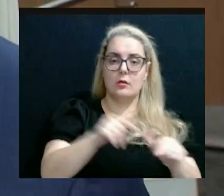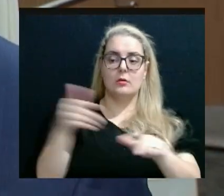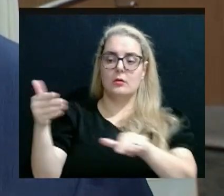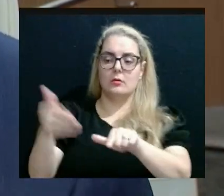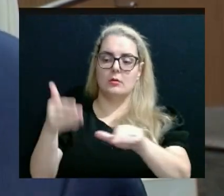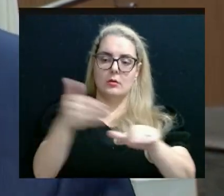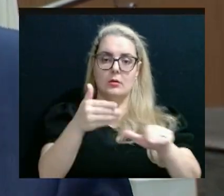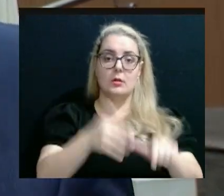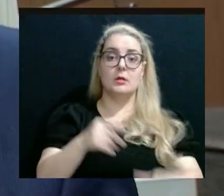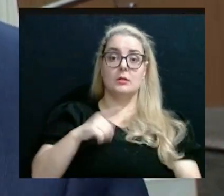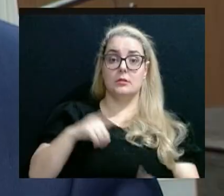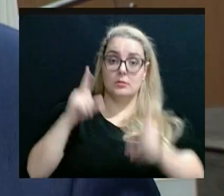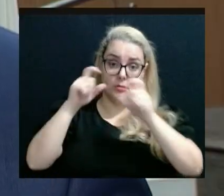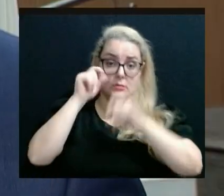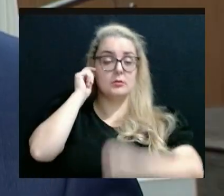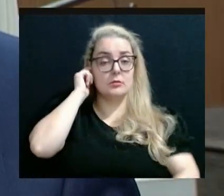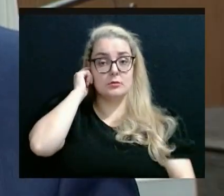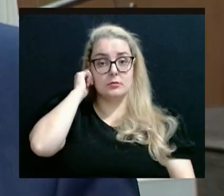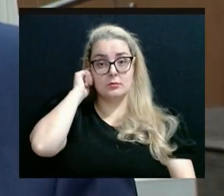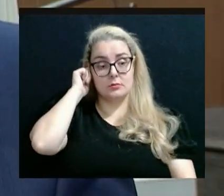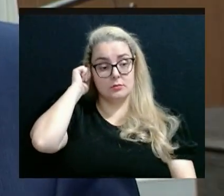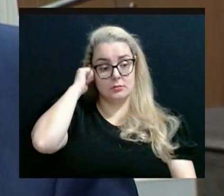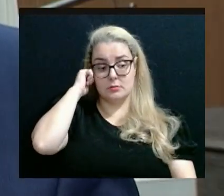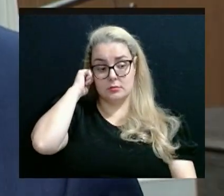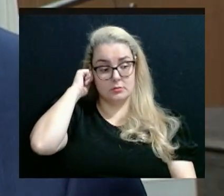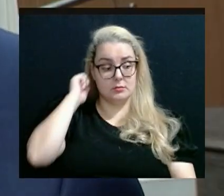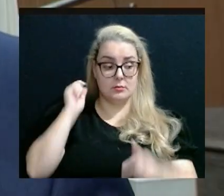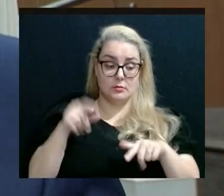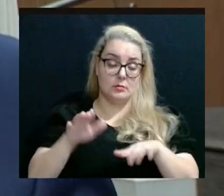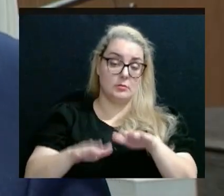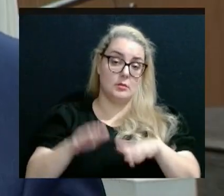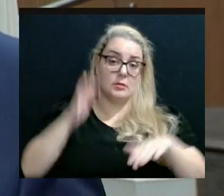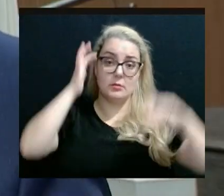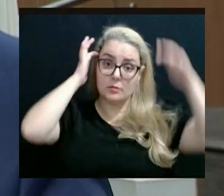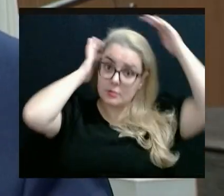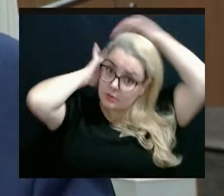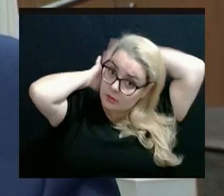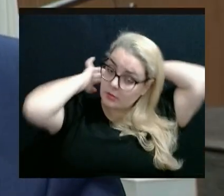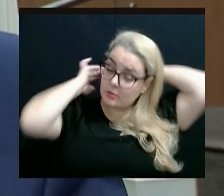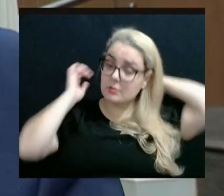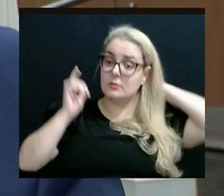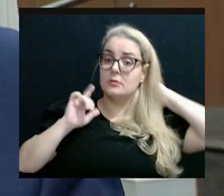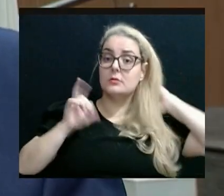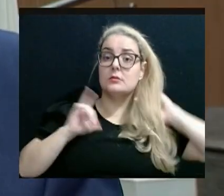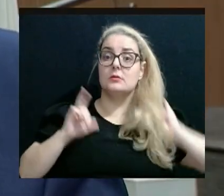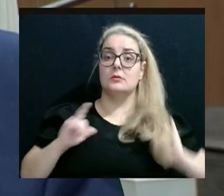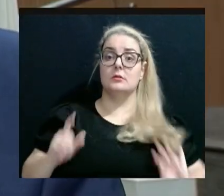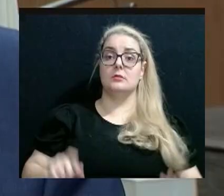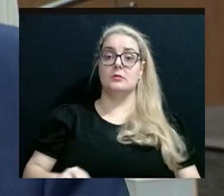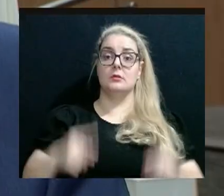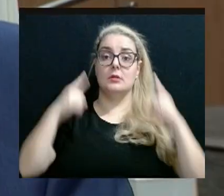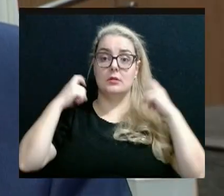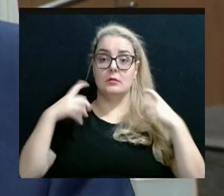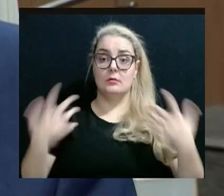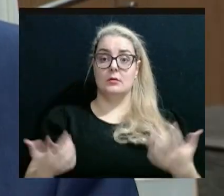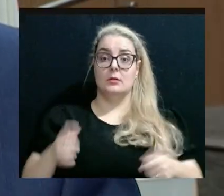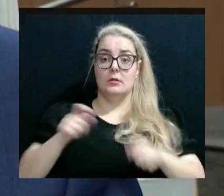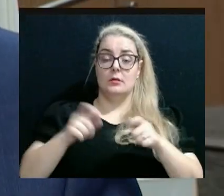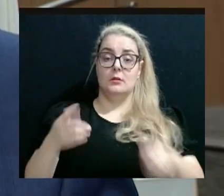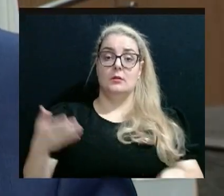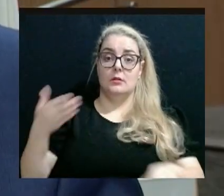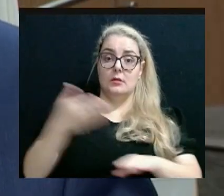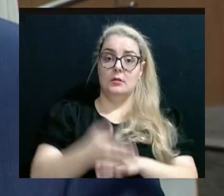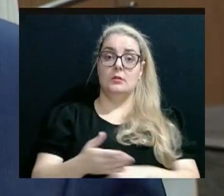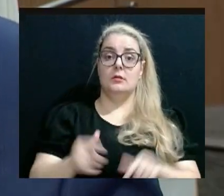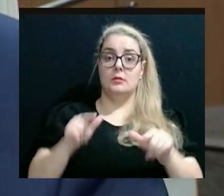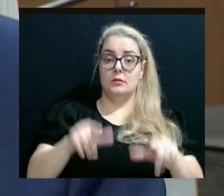gente tem dificuldade no ambiente ali, porque às vezes tem muito barulho. Então tem pessoas que vão naquele de